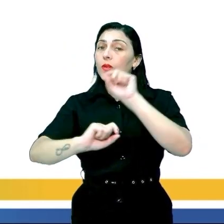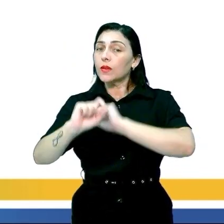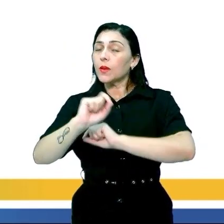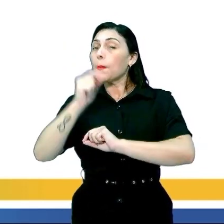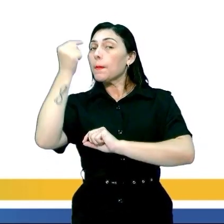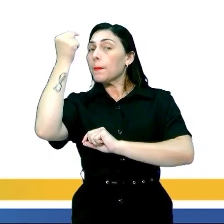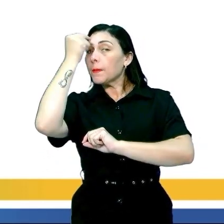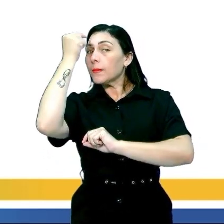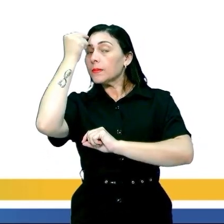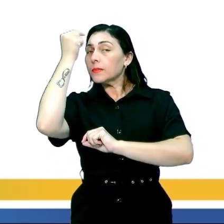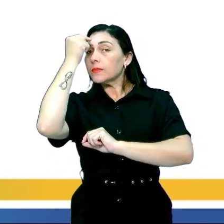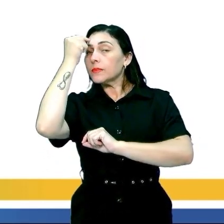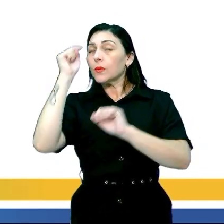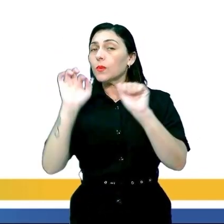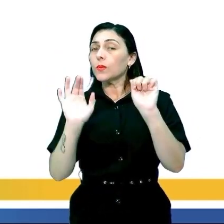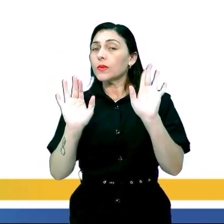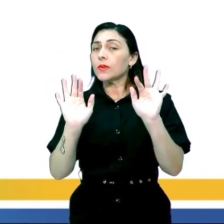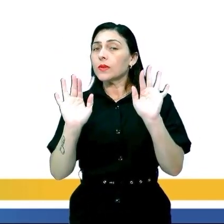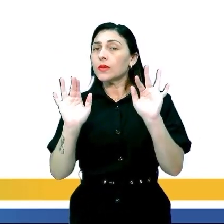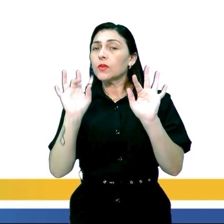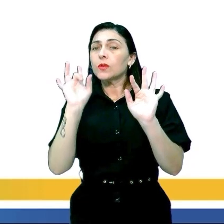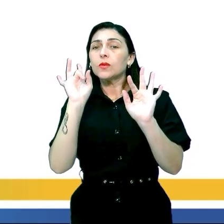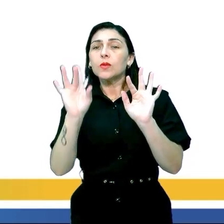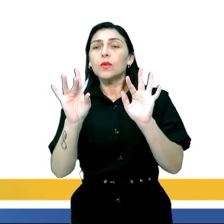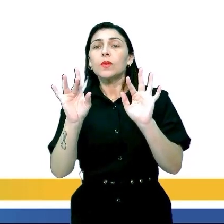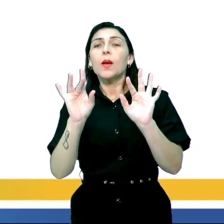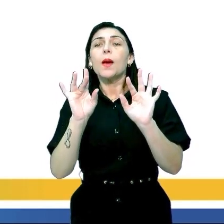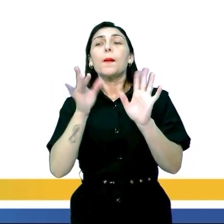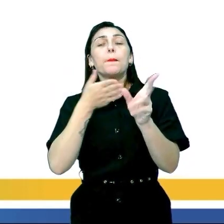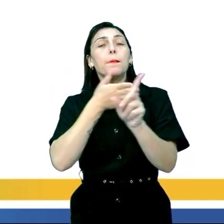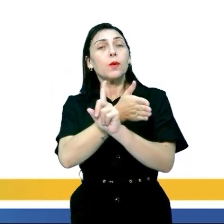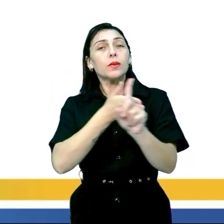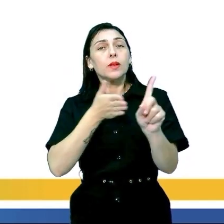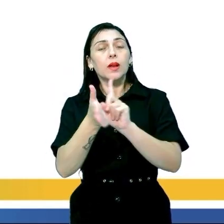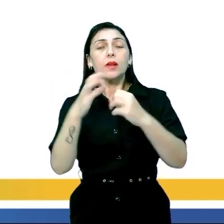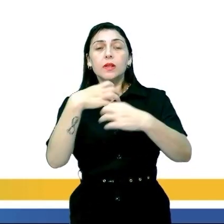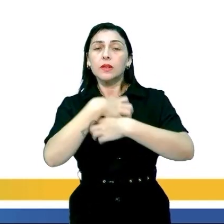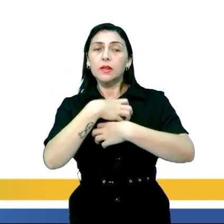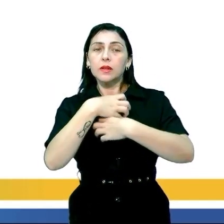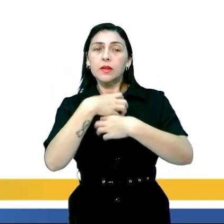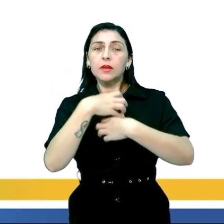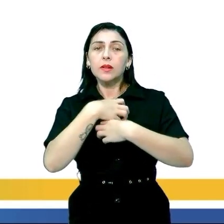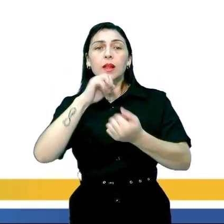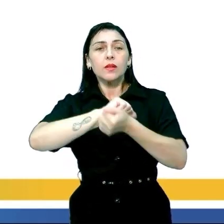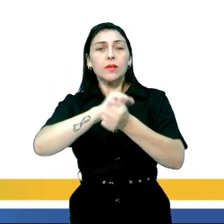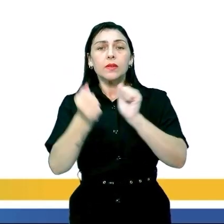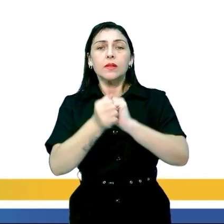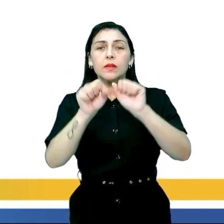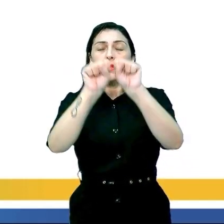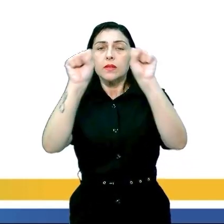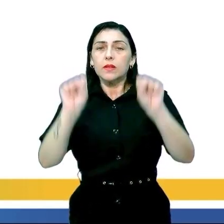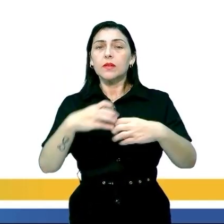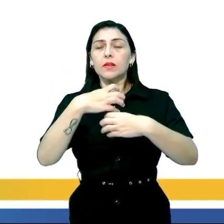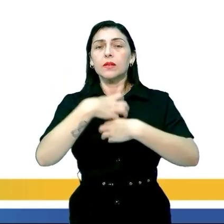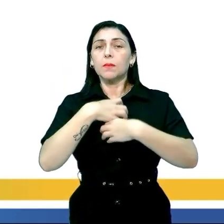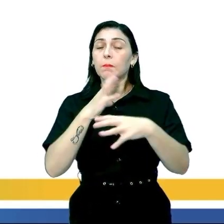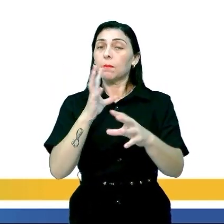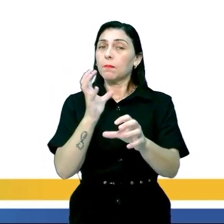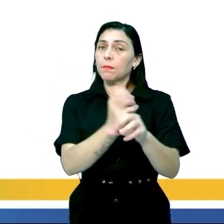muitos pensam, o tato é apenas uma das modalidades sensoriais associadas ao sistema